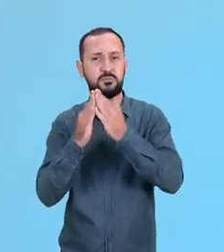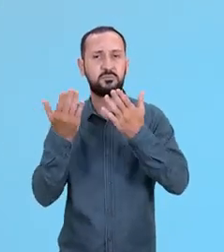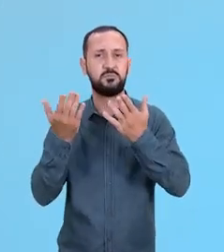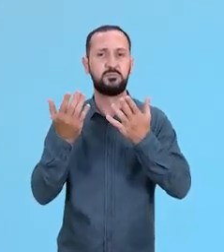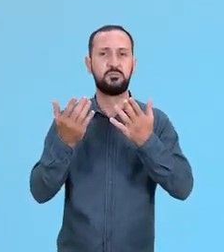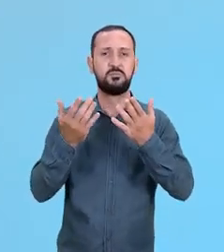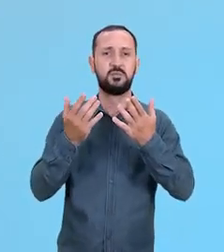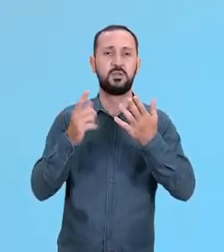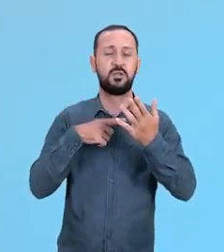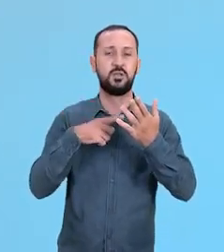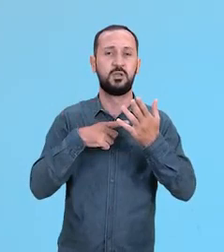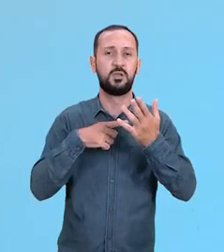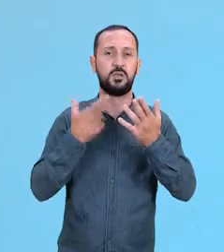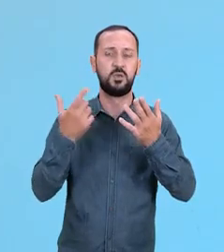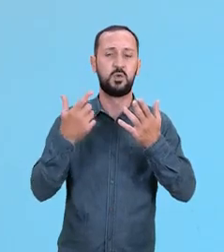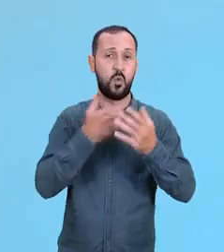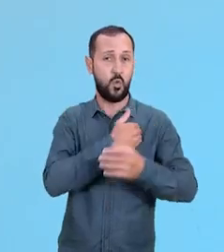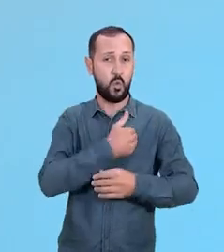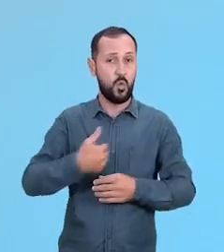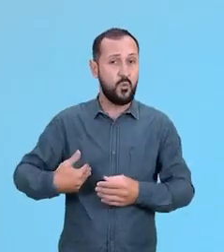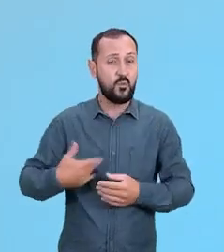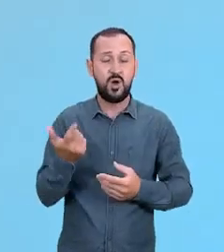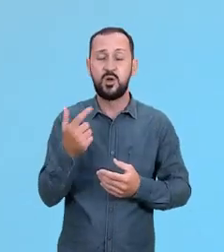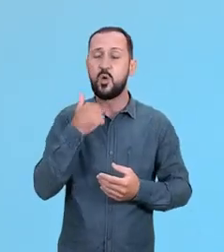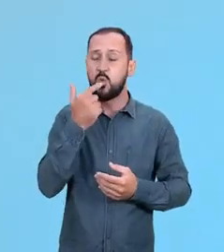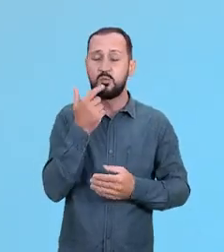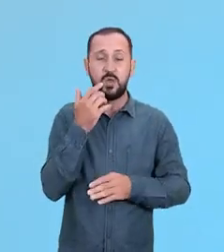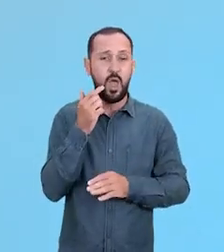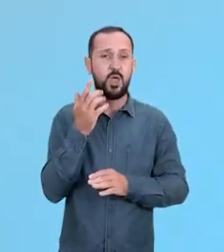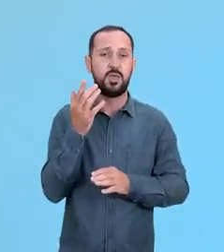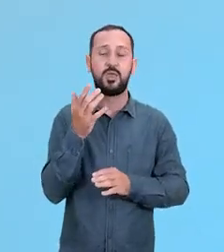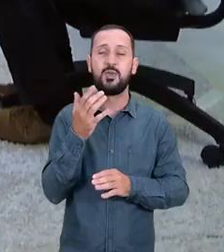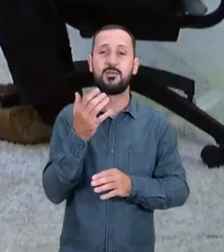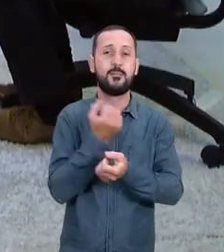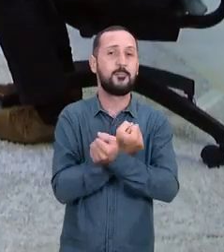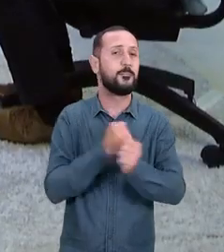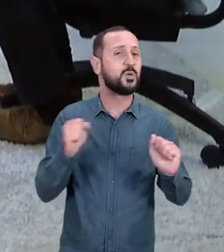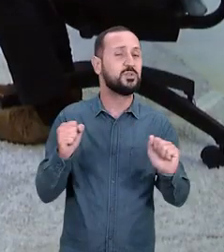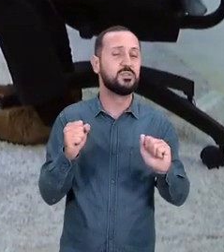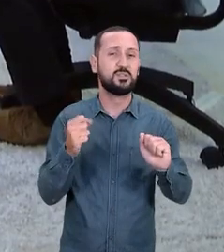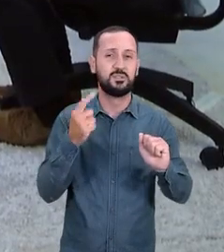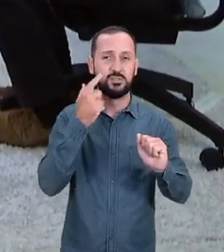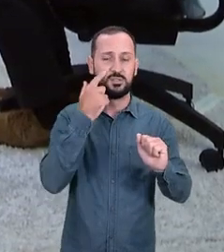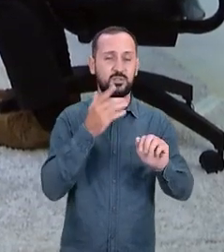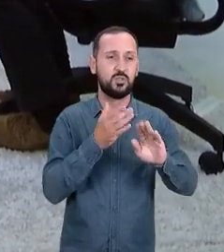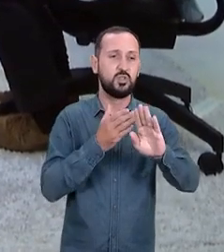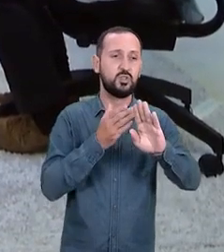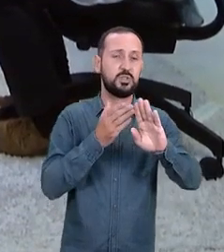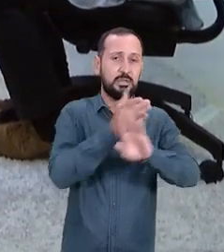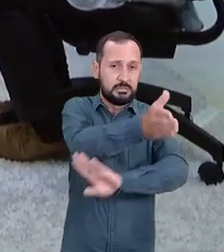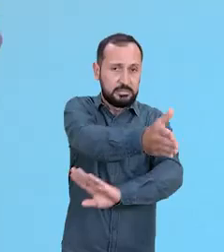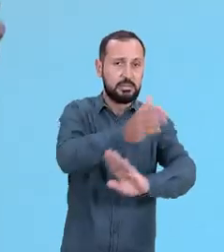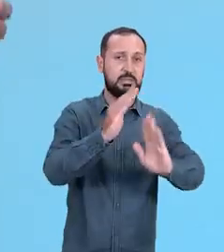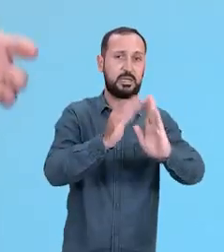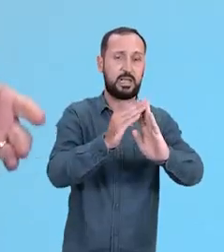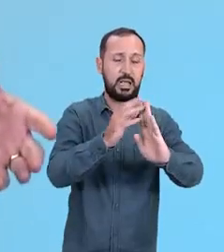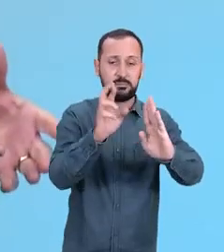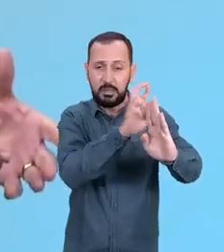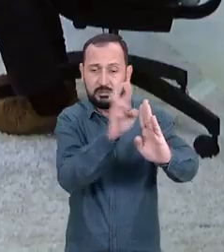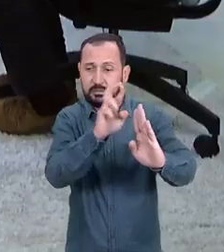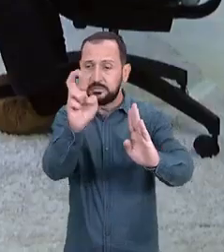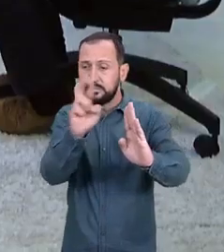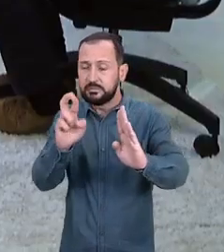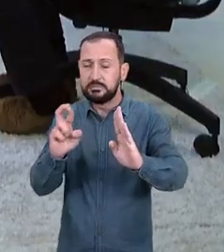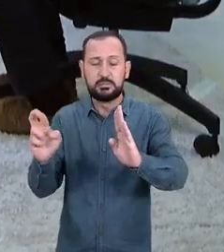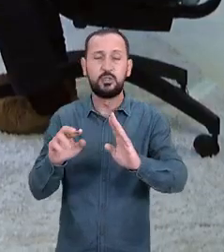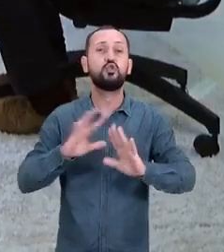e o poder público, ele não tem braços, não tem condição de fazer esse monitoramento, ficar na